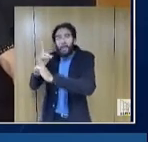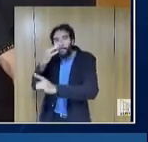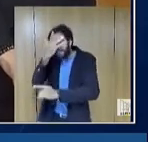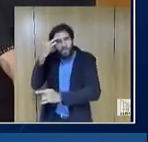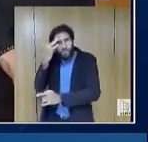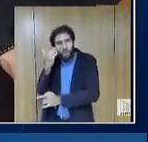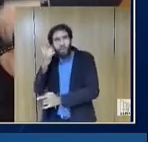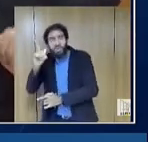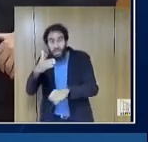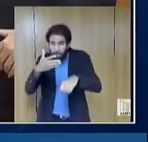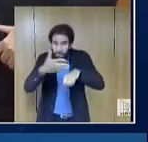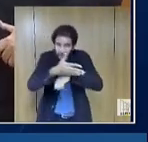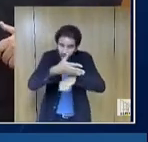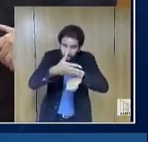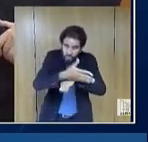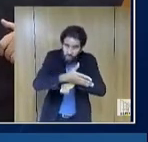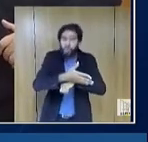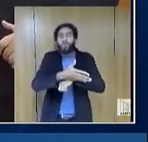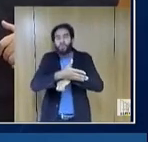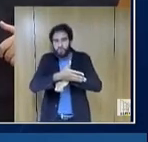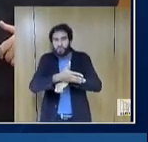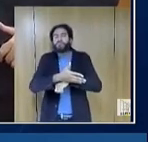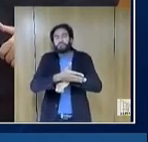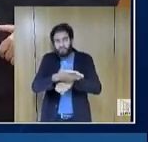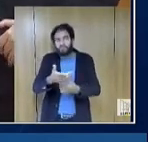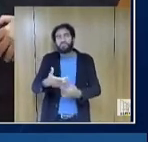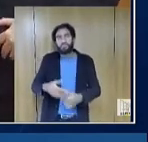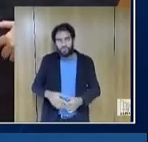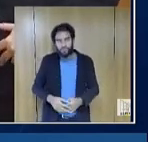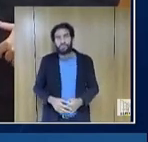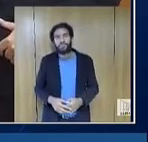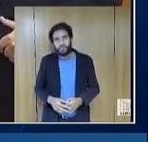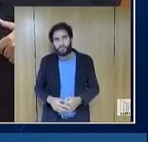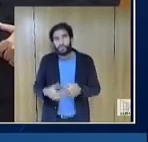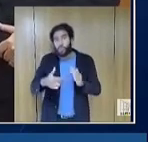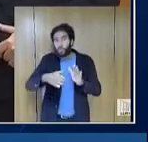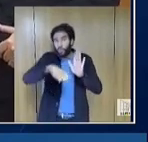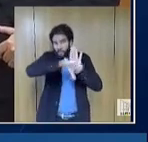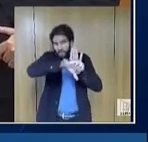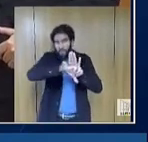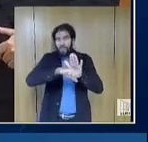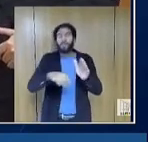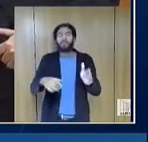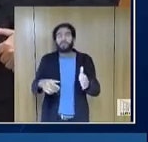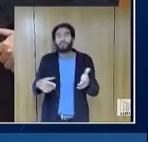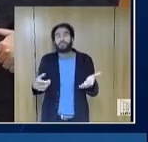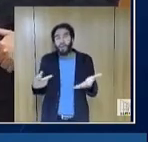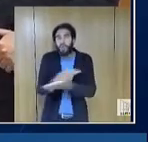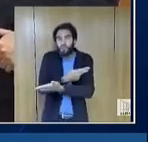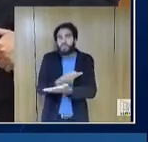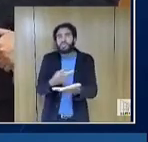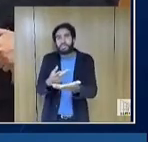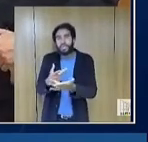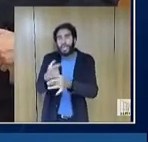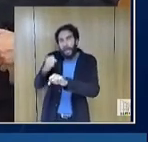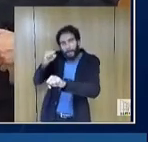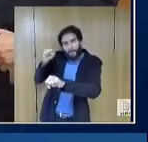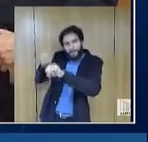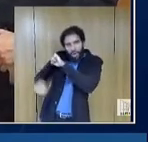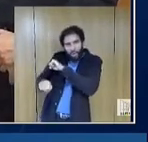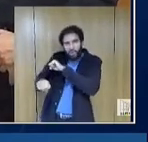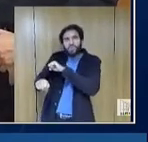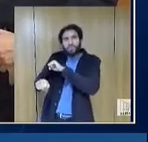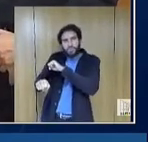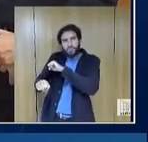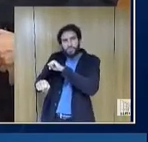realmente desvendar tudo que envolve esse assassinato. E claro, né, eles não poderiam fazer um acordo de delação premiada e